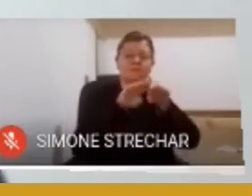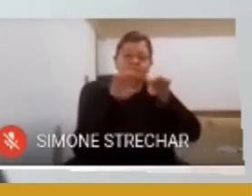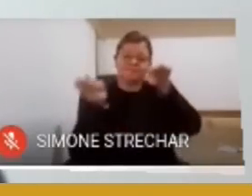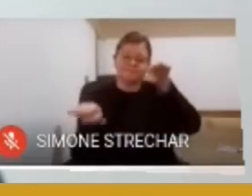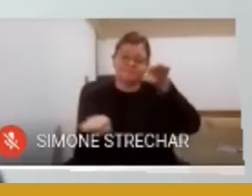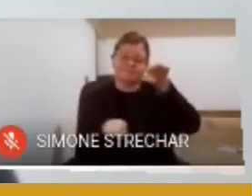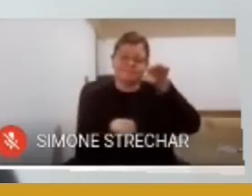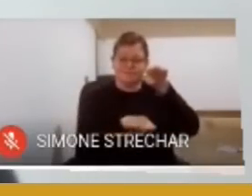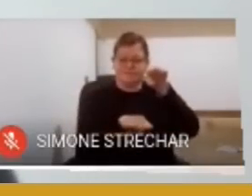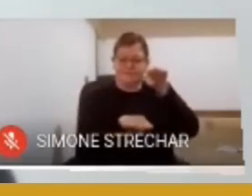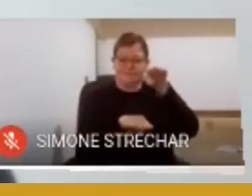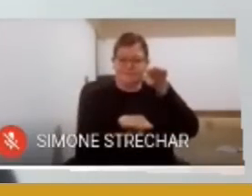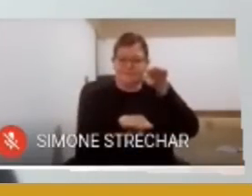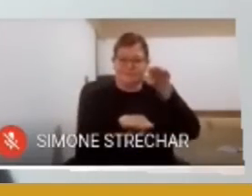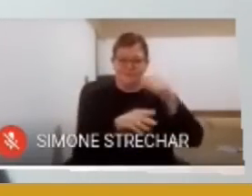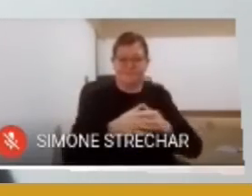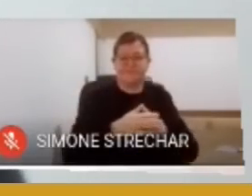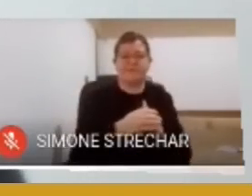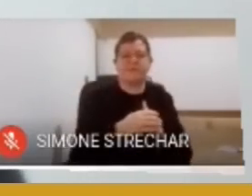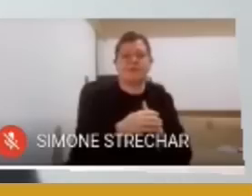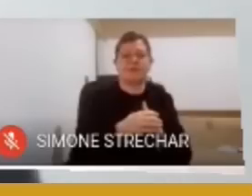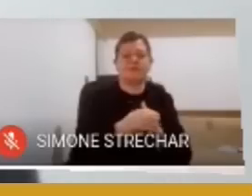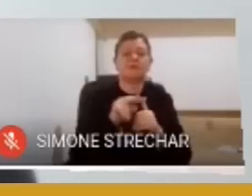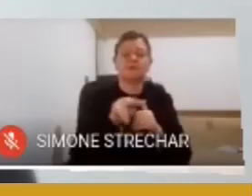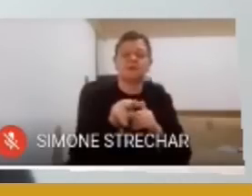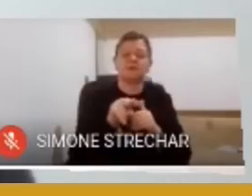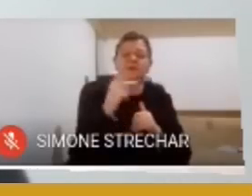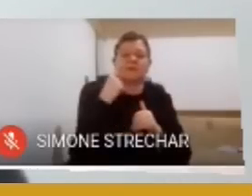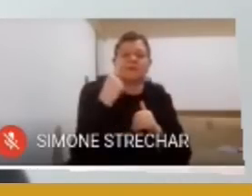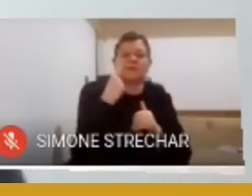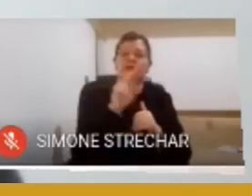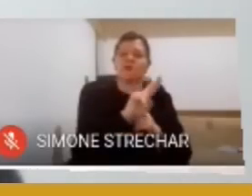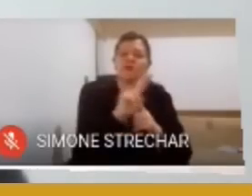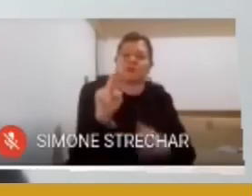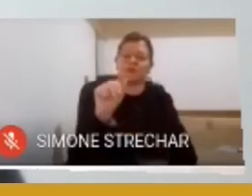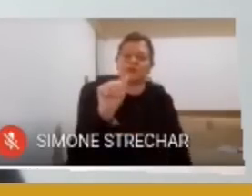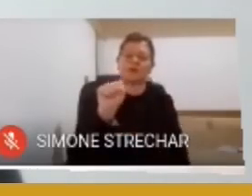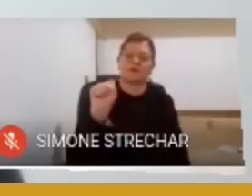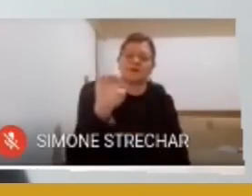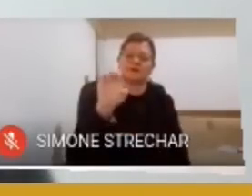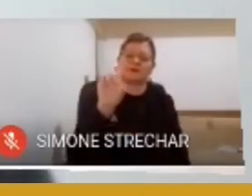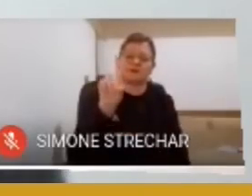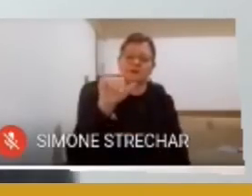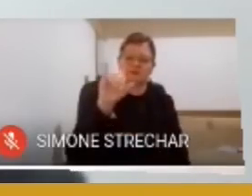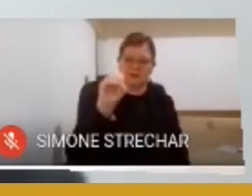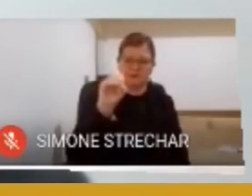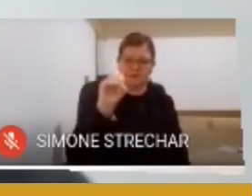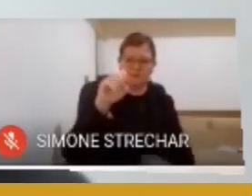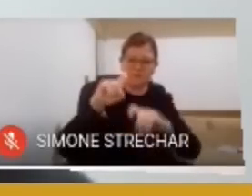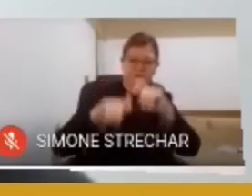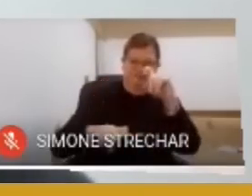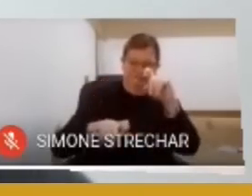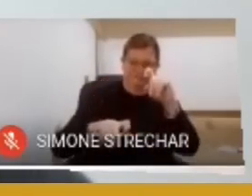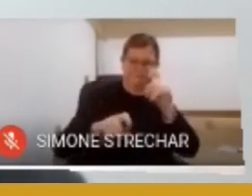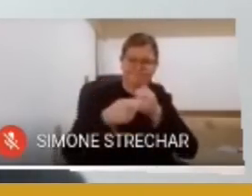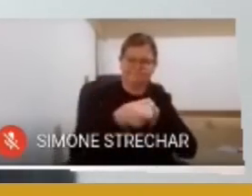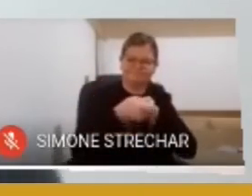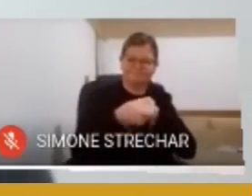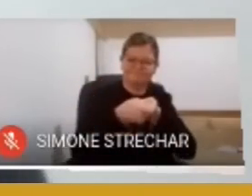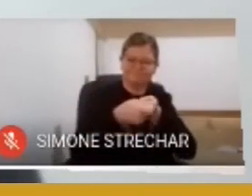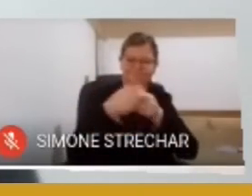sexual. Tá? Outro crime que aparece no Código Penal é a violação sexual mediante fraude. Nesse crime